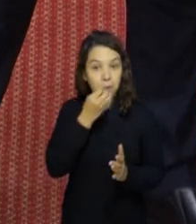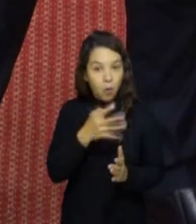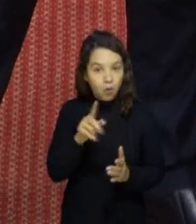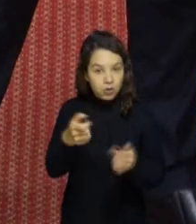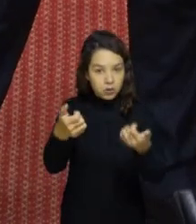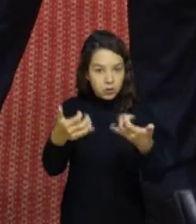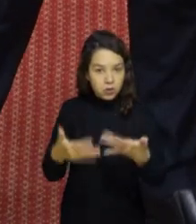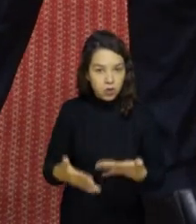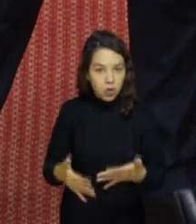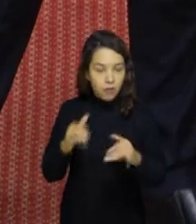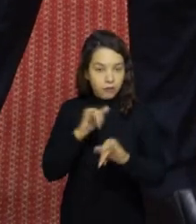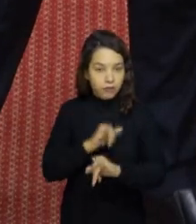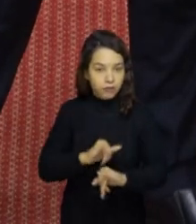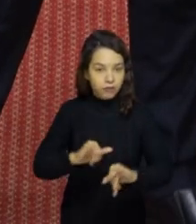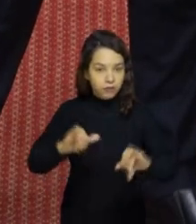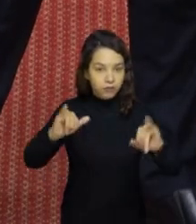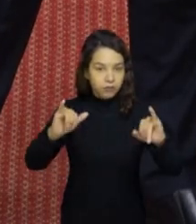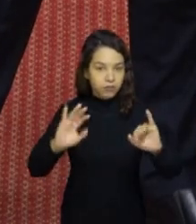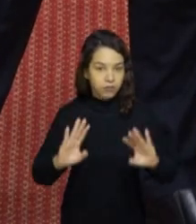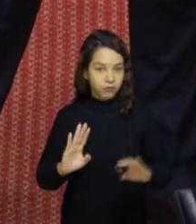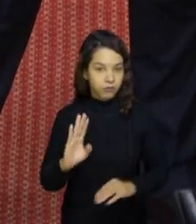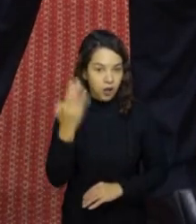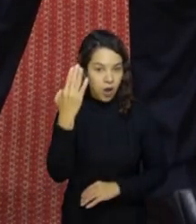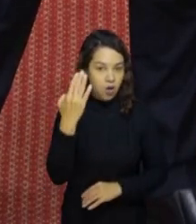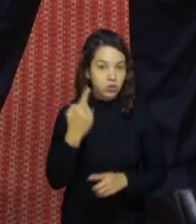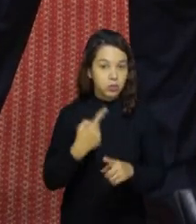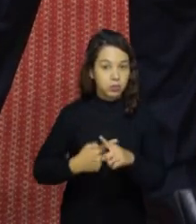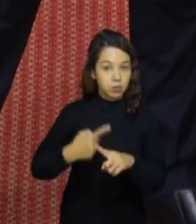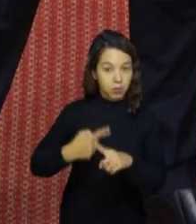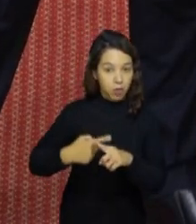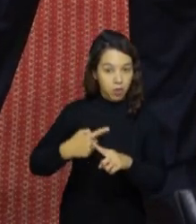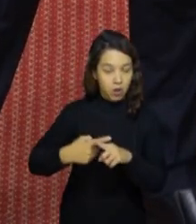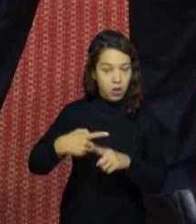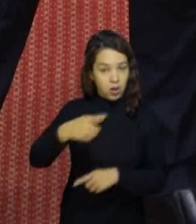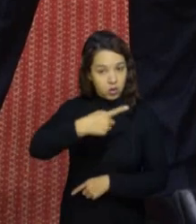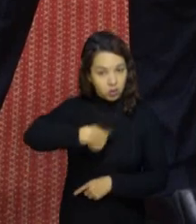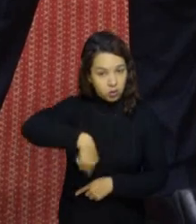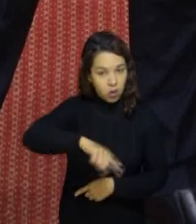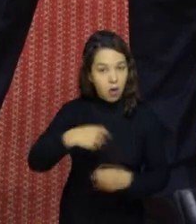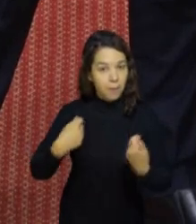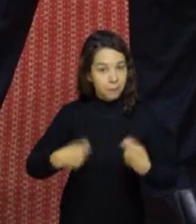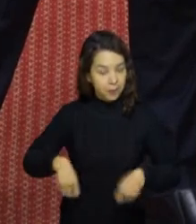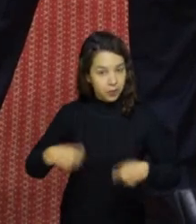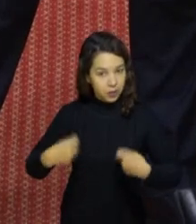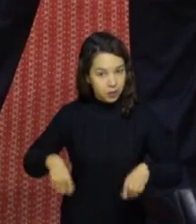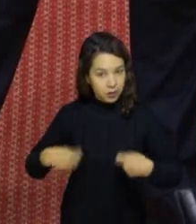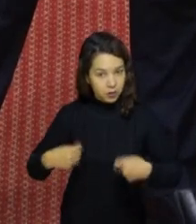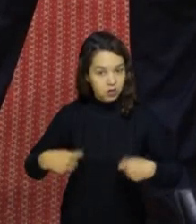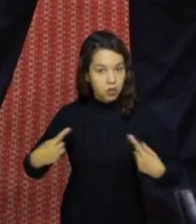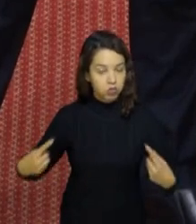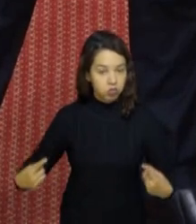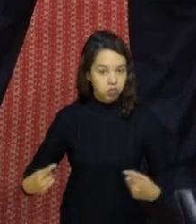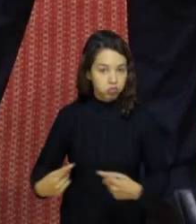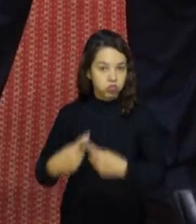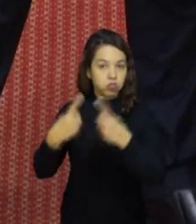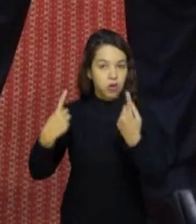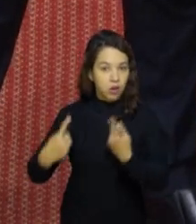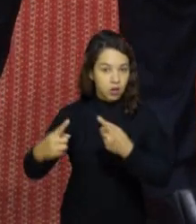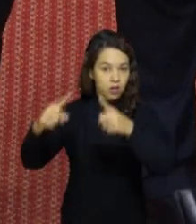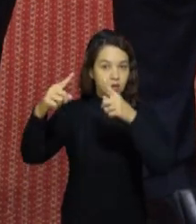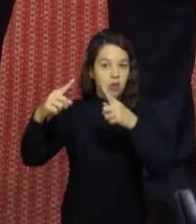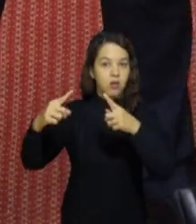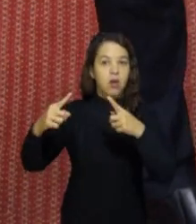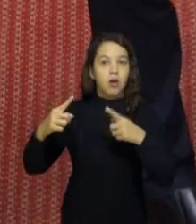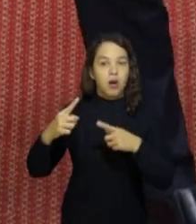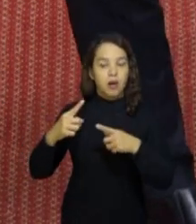news, porque nós precisamos fazer uma cruzada contra as fake news. Eu, como